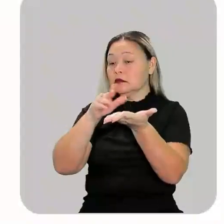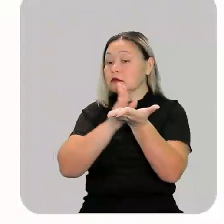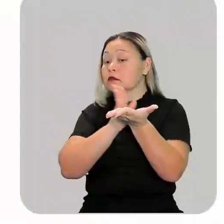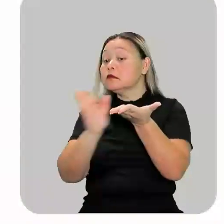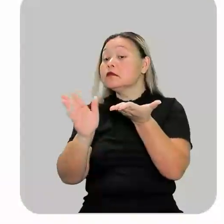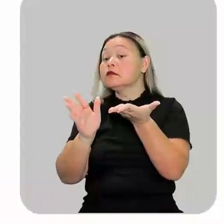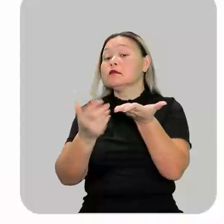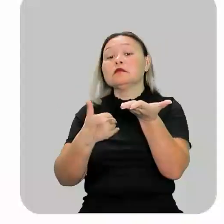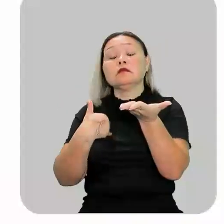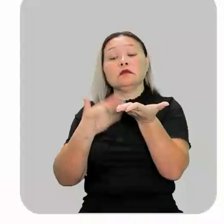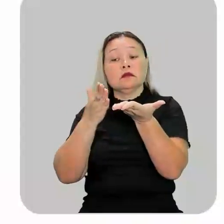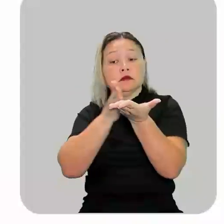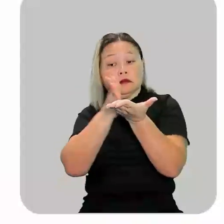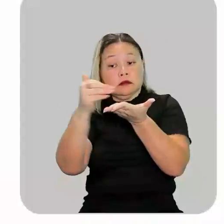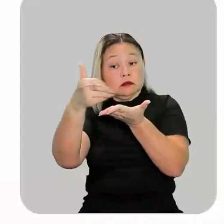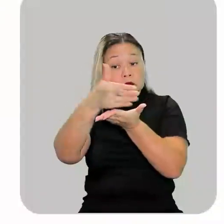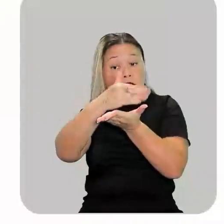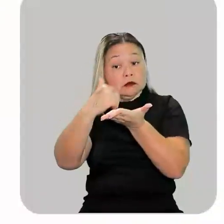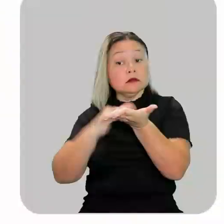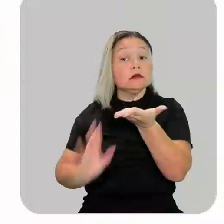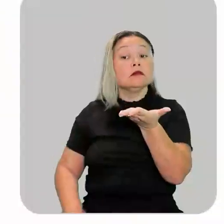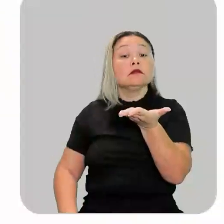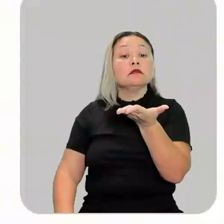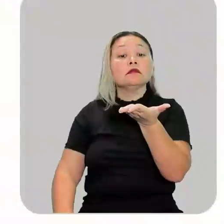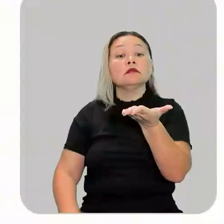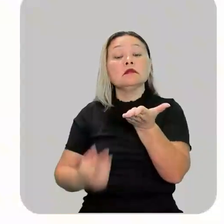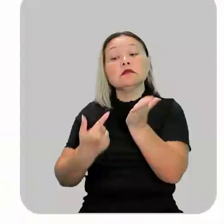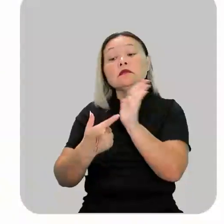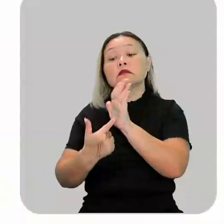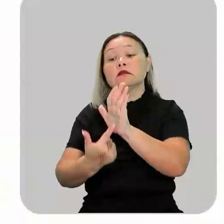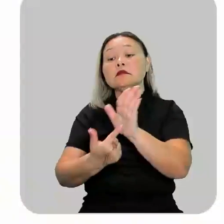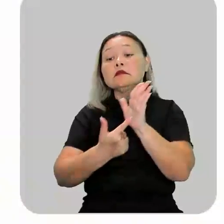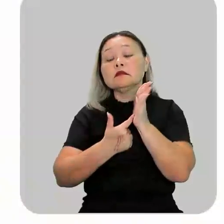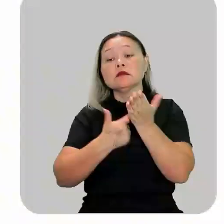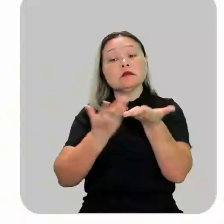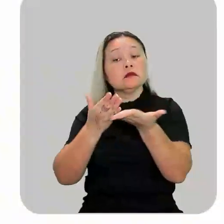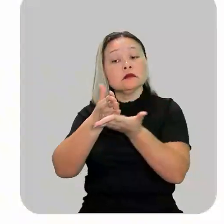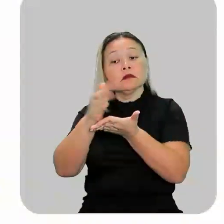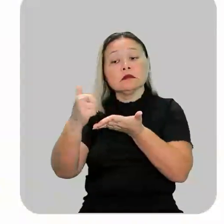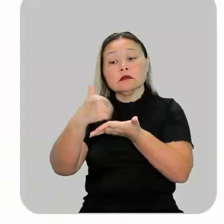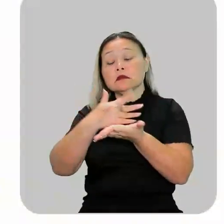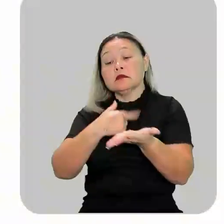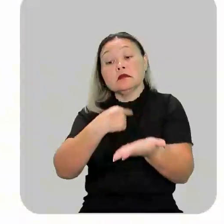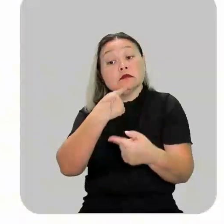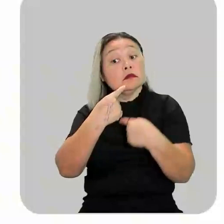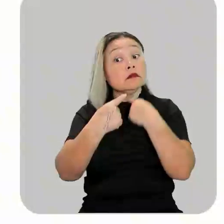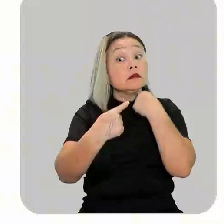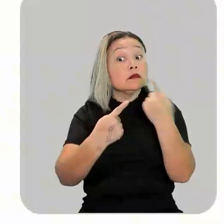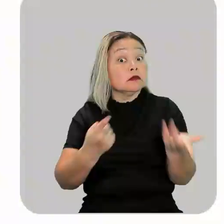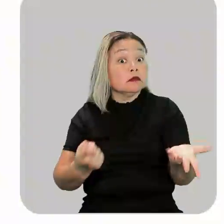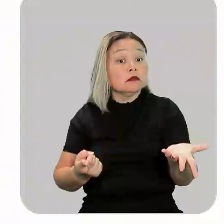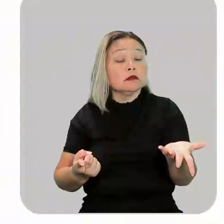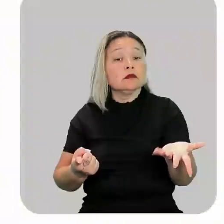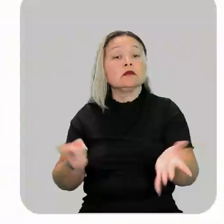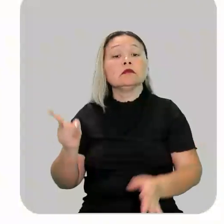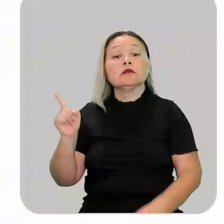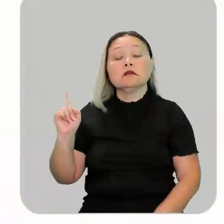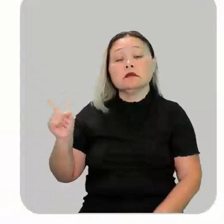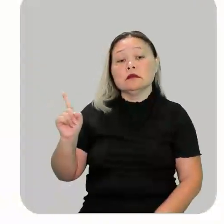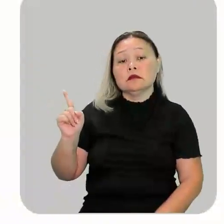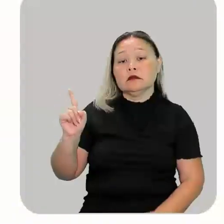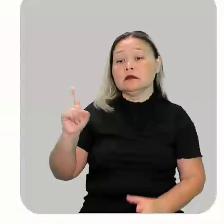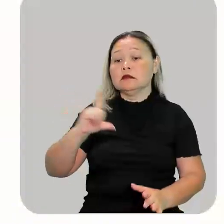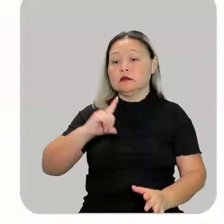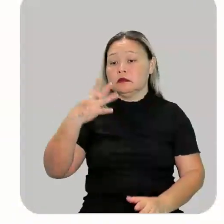setas as caídas d'água. Porque tem que mostrar o escoamento. Se não mostrar o escoamento, não serve. Ou seja, aqui eu tenho